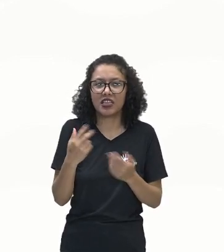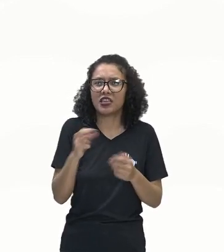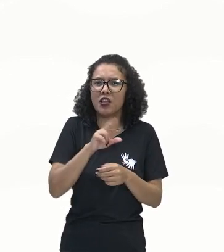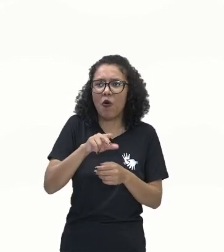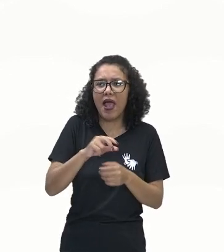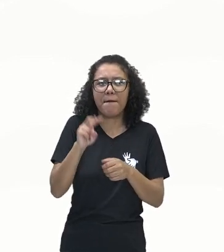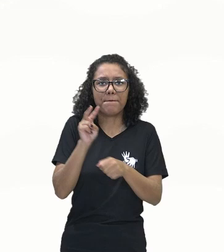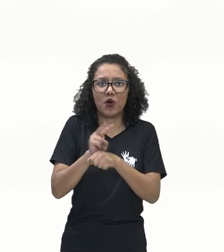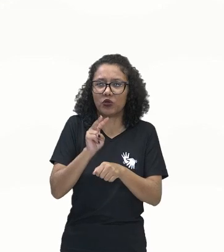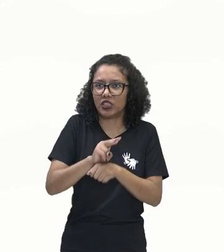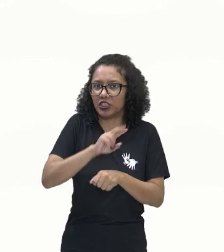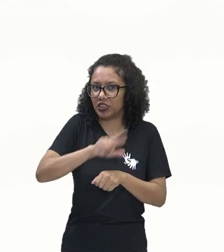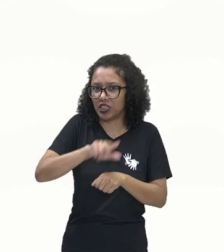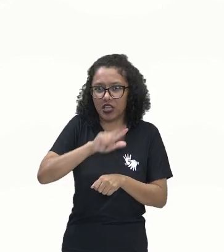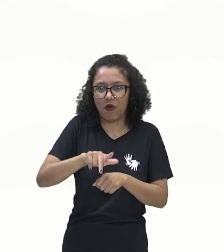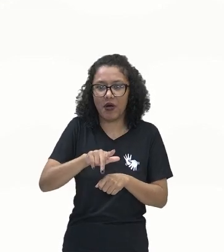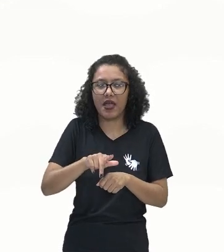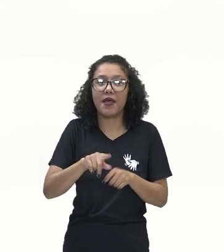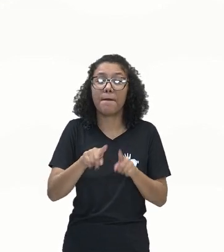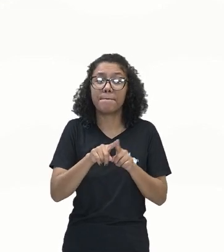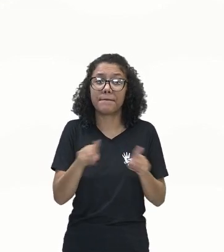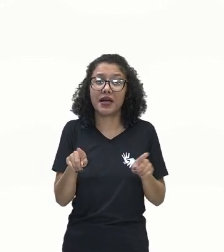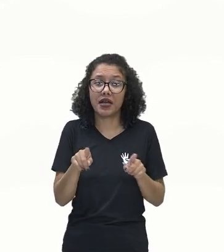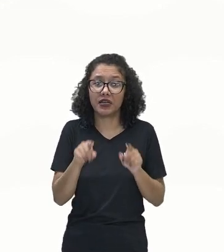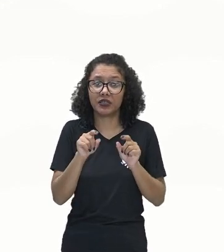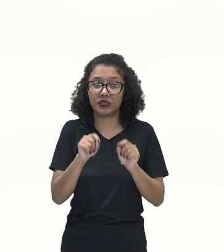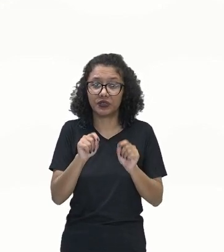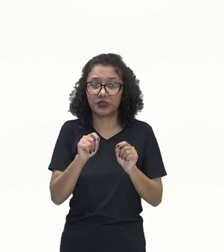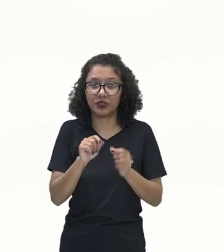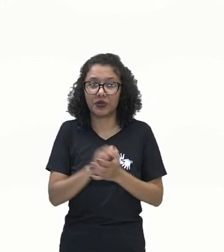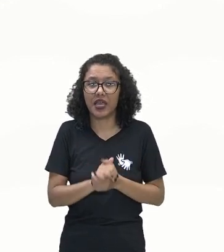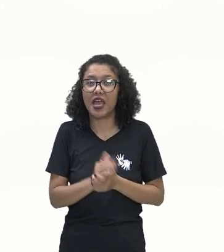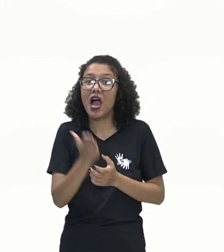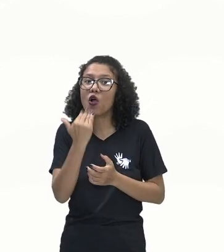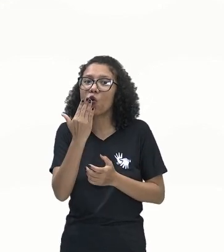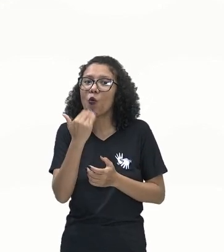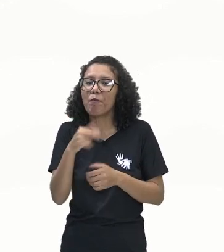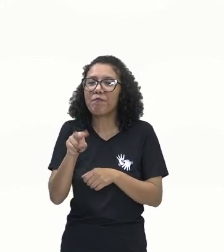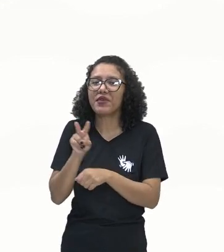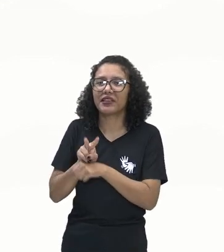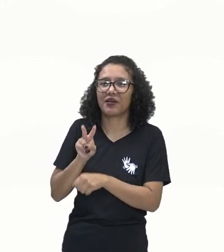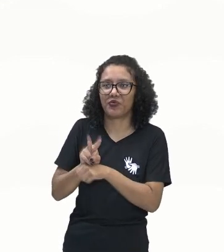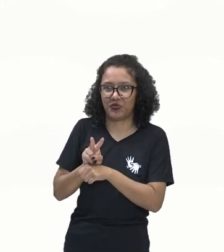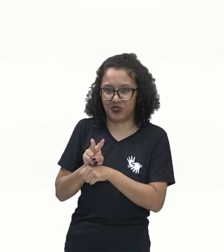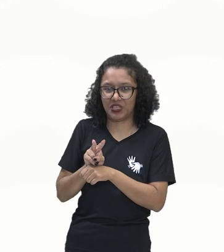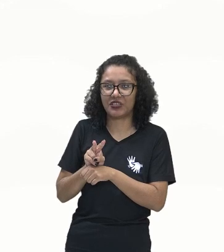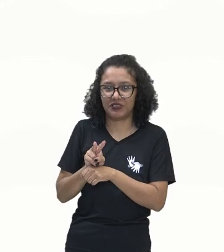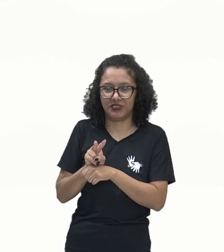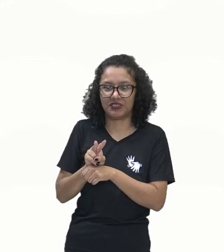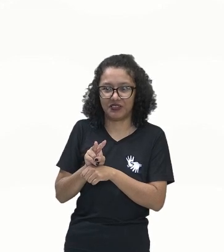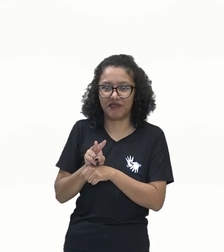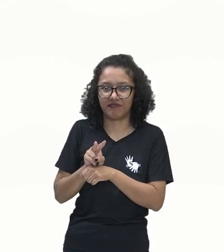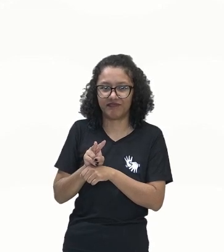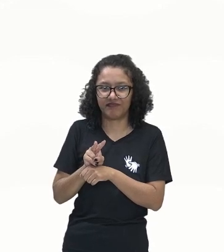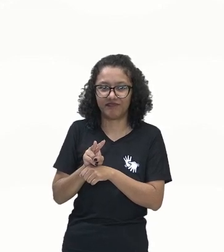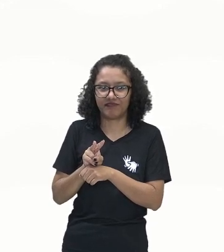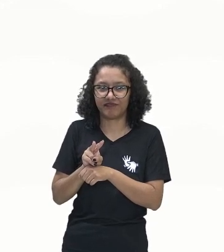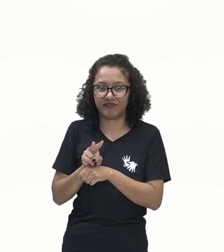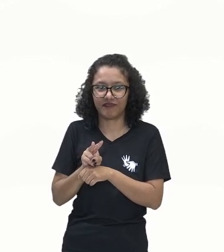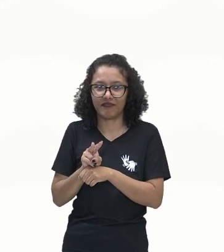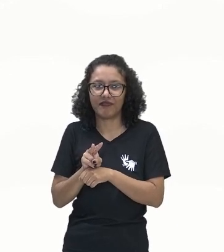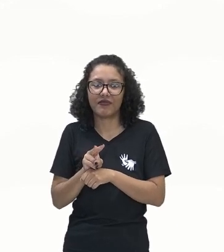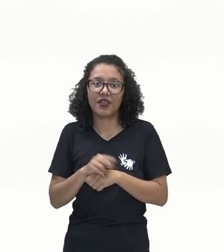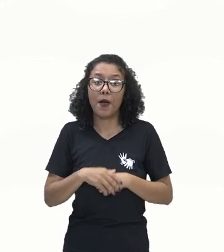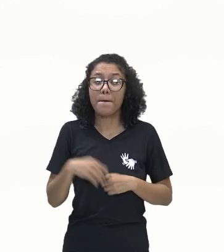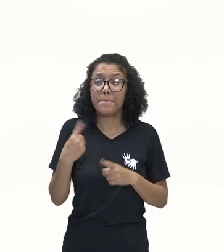do escravizado, mas é para proteger a mercadoria do senhor de escravo, como essas pessoas eram